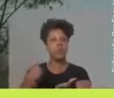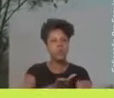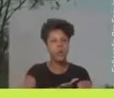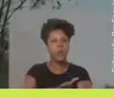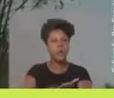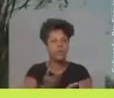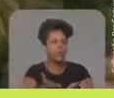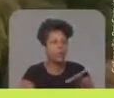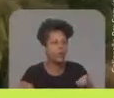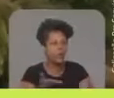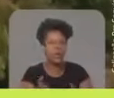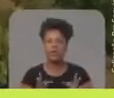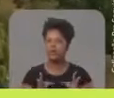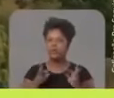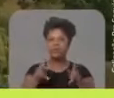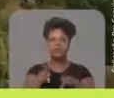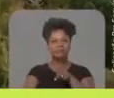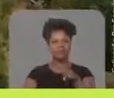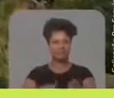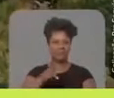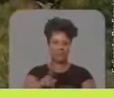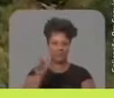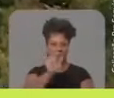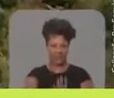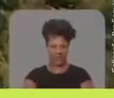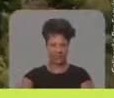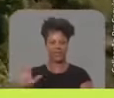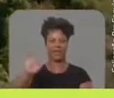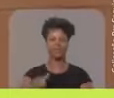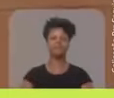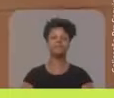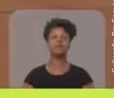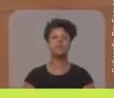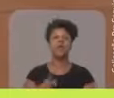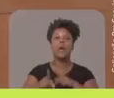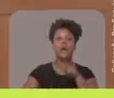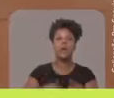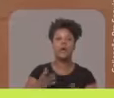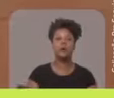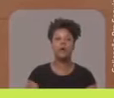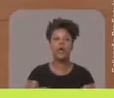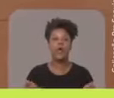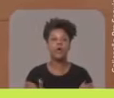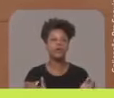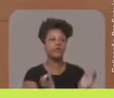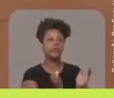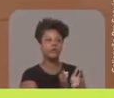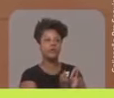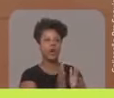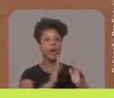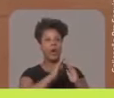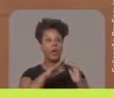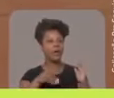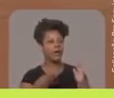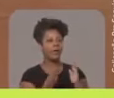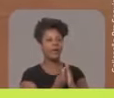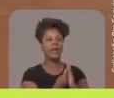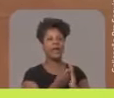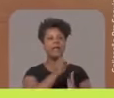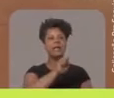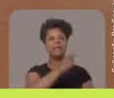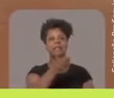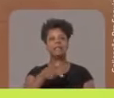compromisso de cuidar de todos os goianos. De todos. Minha gente, nós estamos aqui na comunidade quilombola de